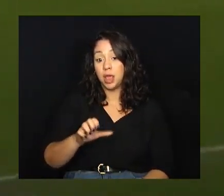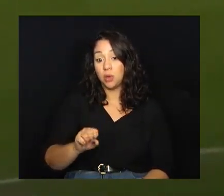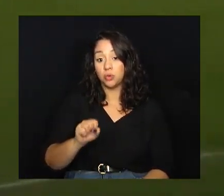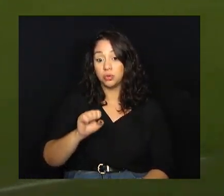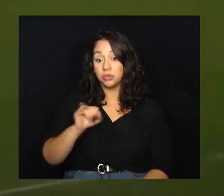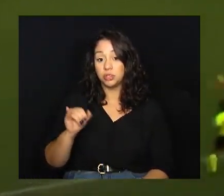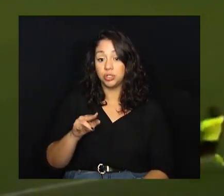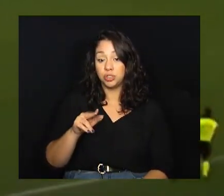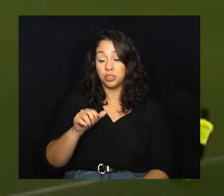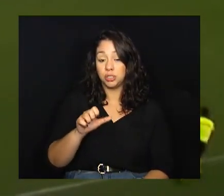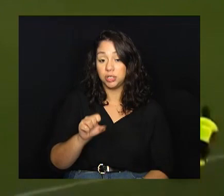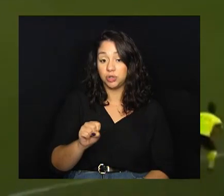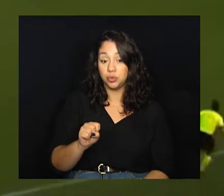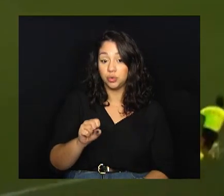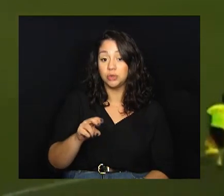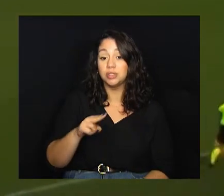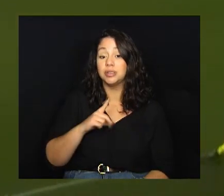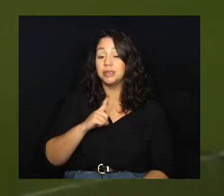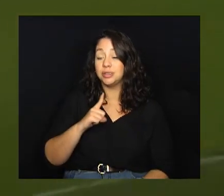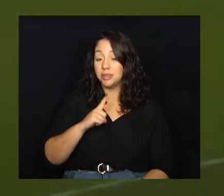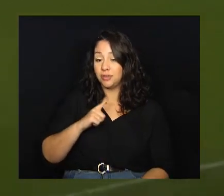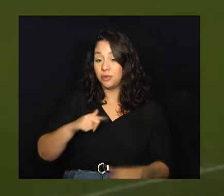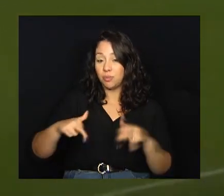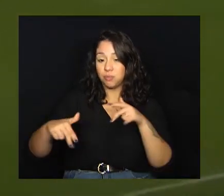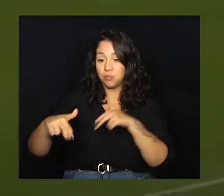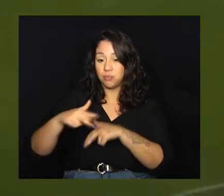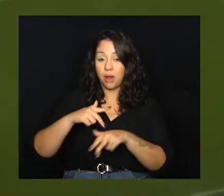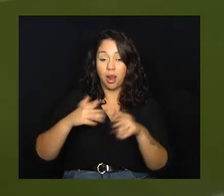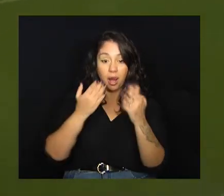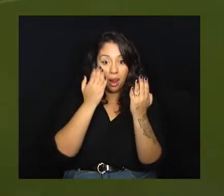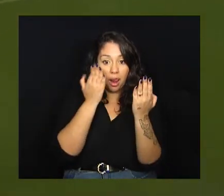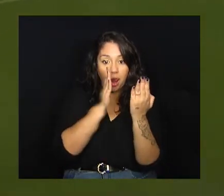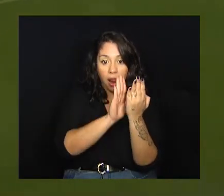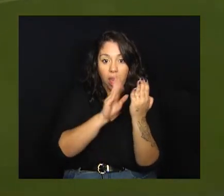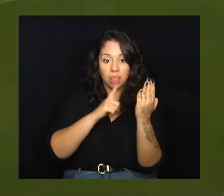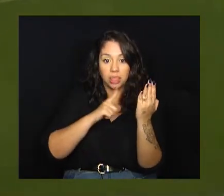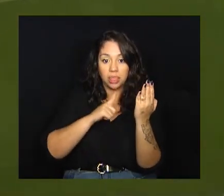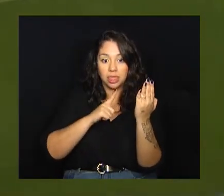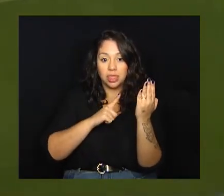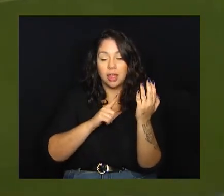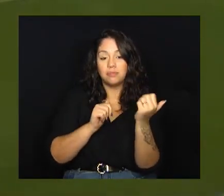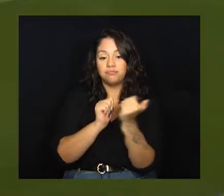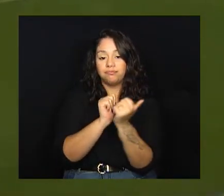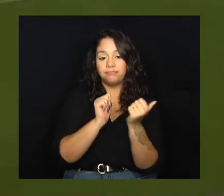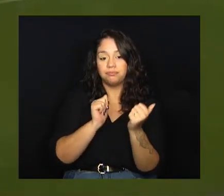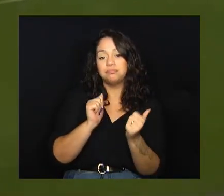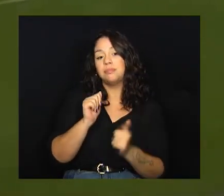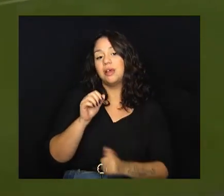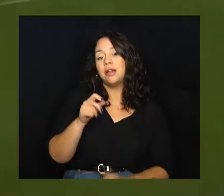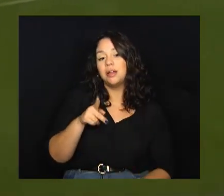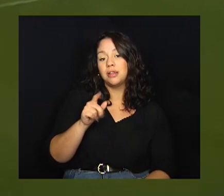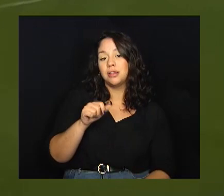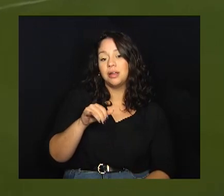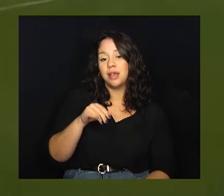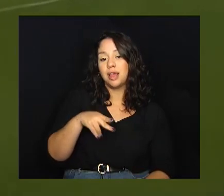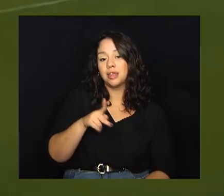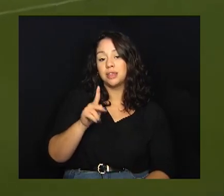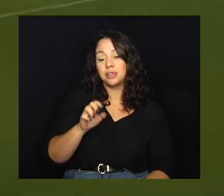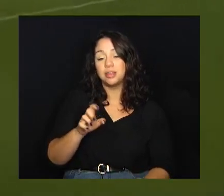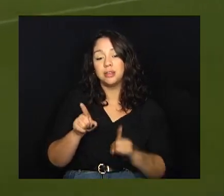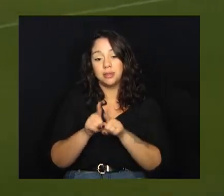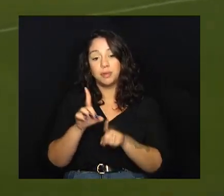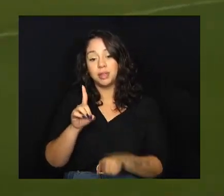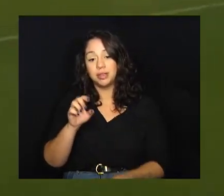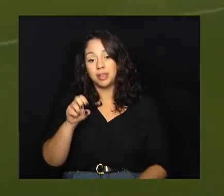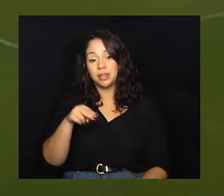entregando para o William pottker que cara a cara Parou em Caíque França Denilson tentou e